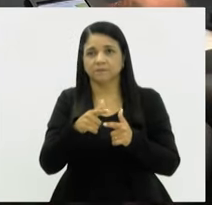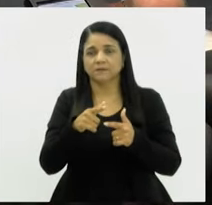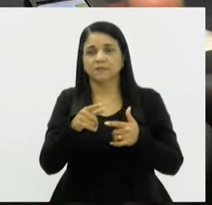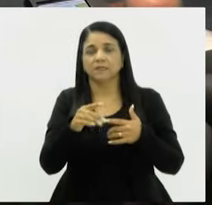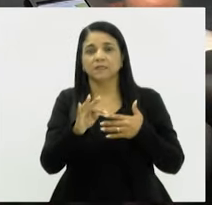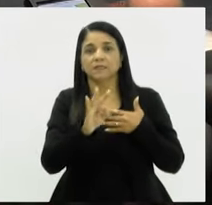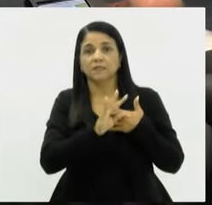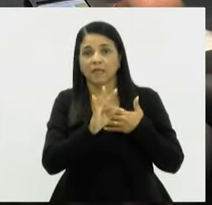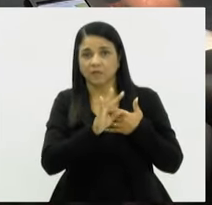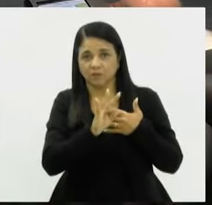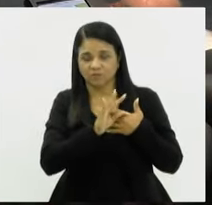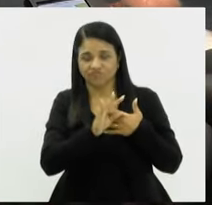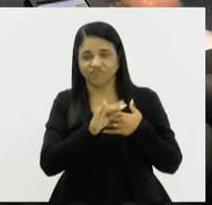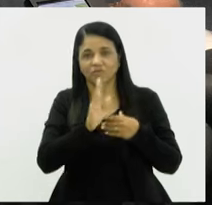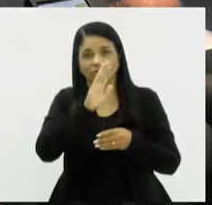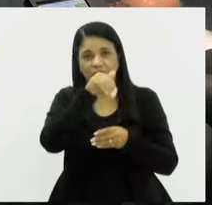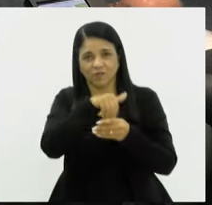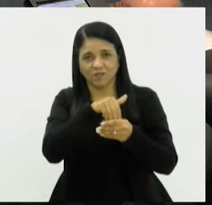de votações.